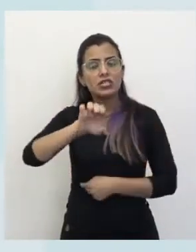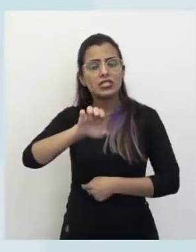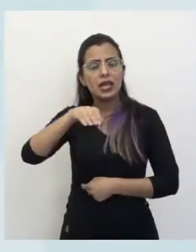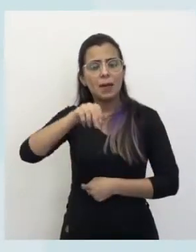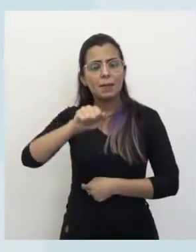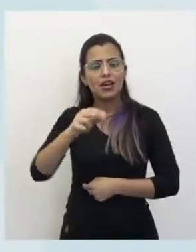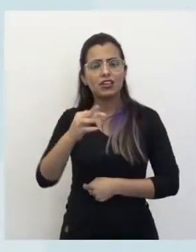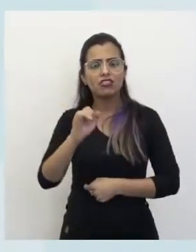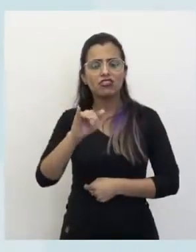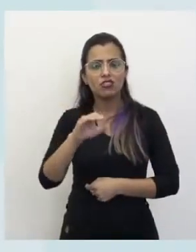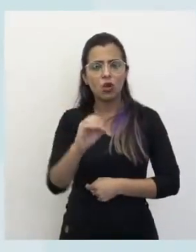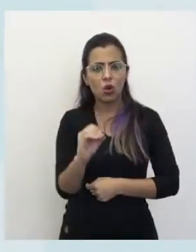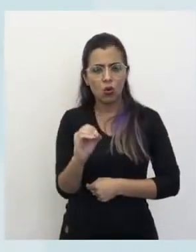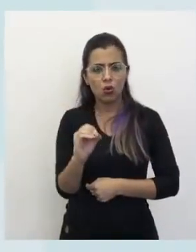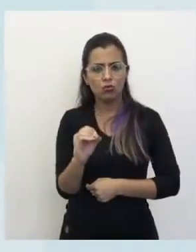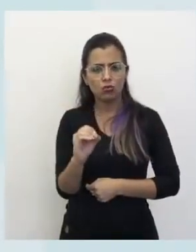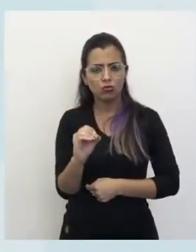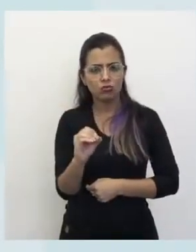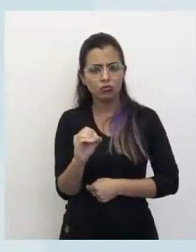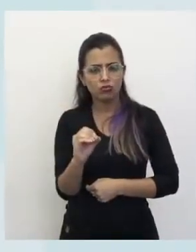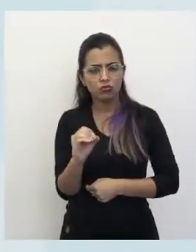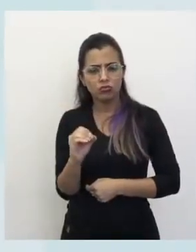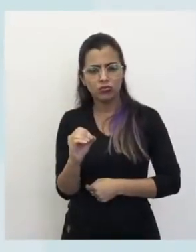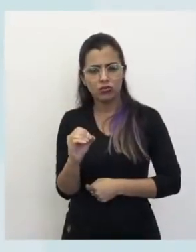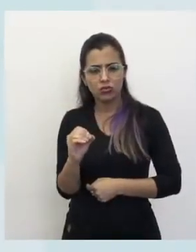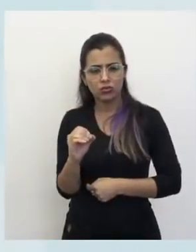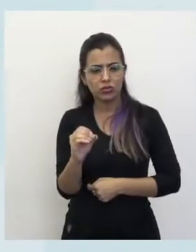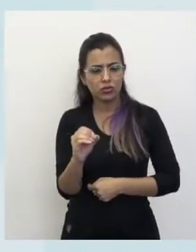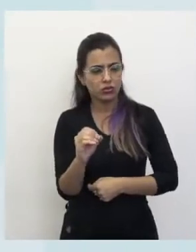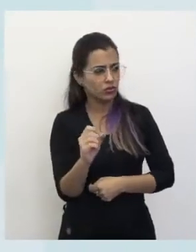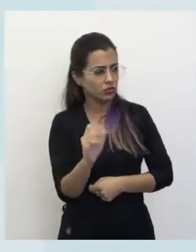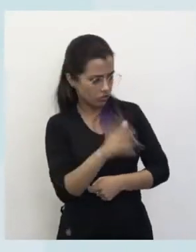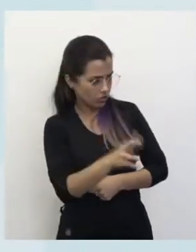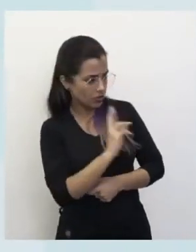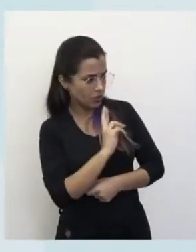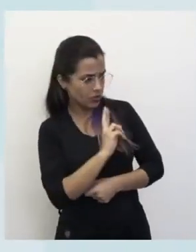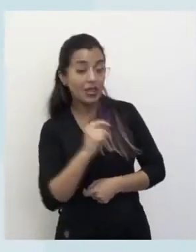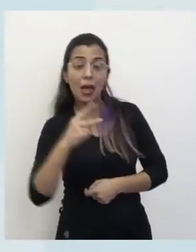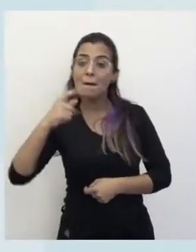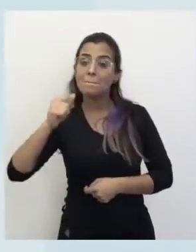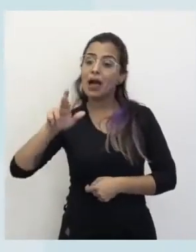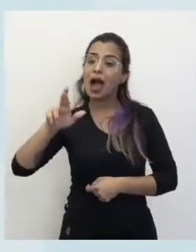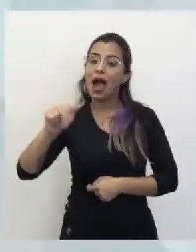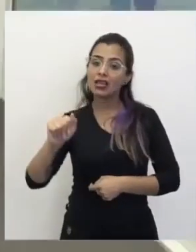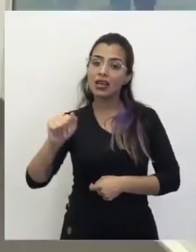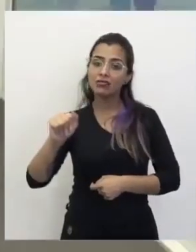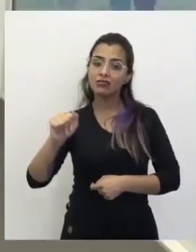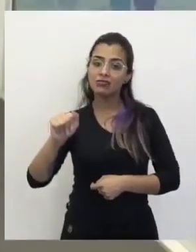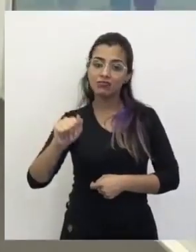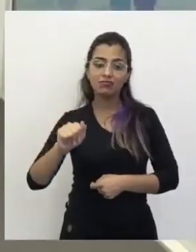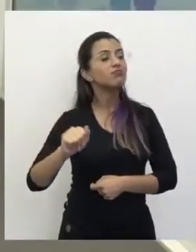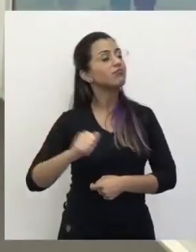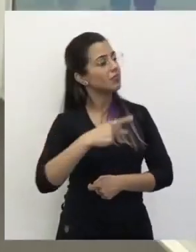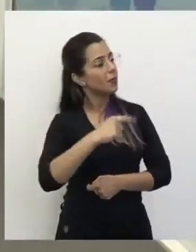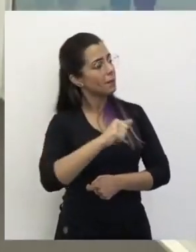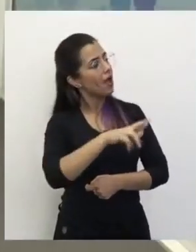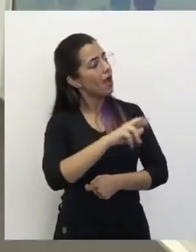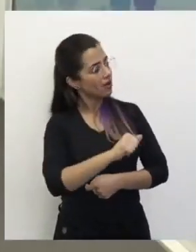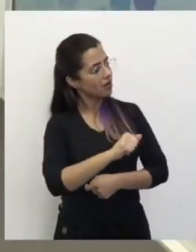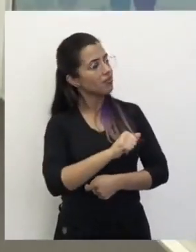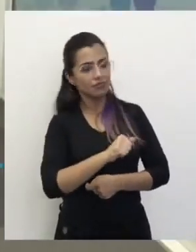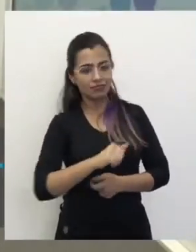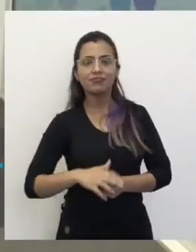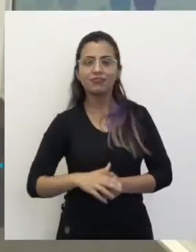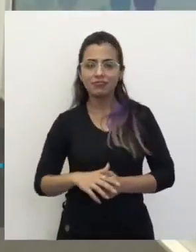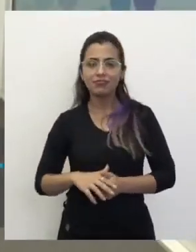Ih, já deixa você respondendo, né? Para? Ah, muito que bem, muito que bem. Para. É o para, né, Mauro?